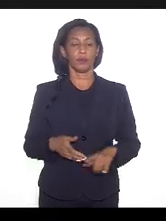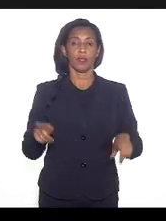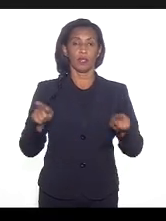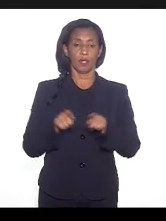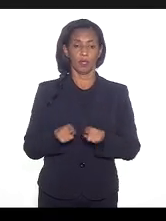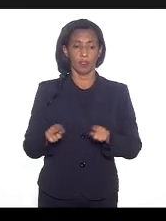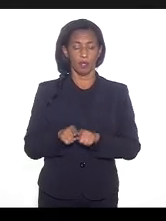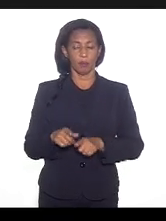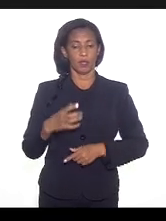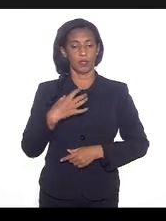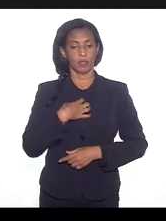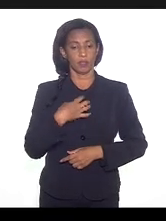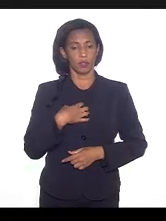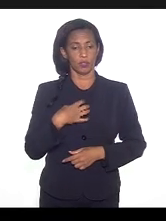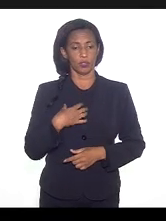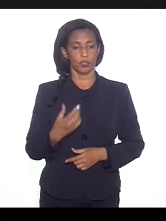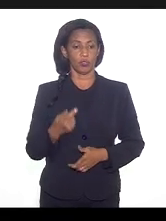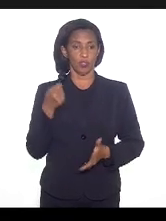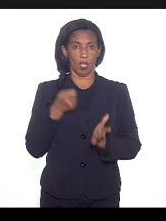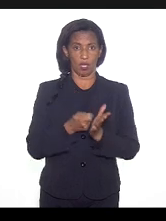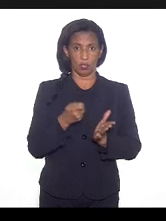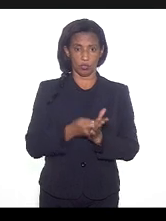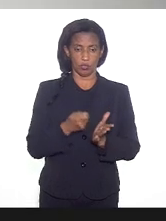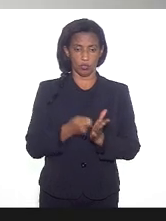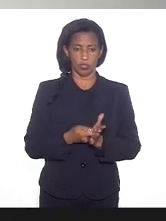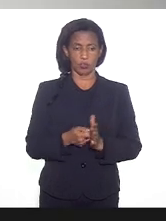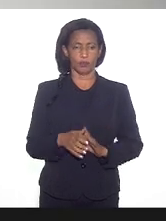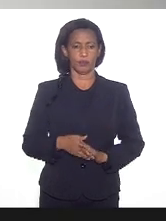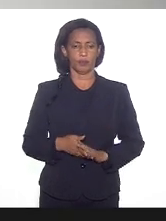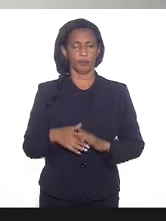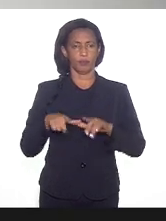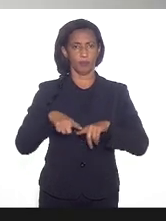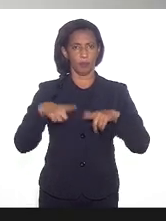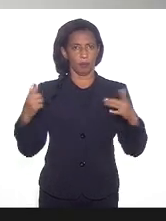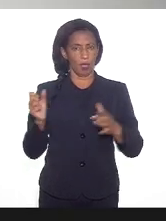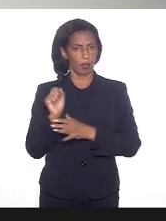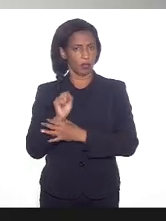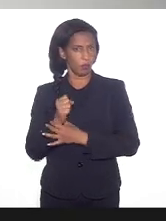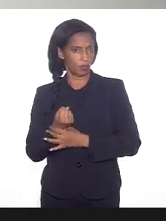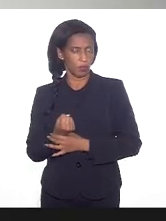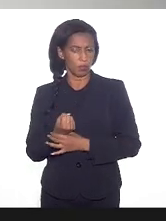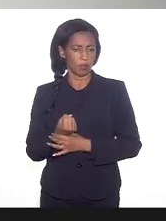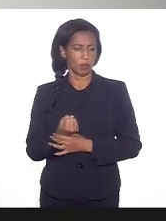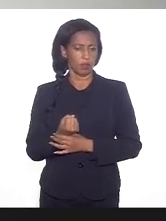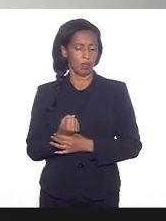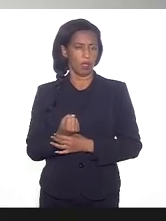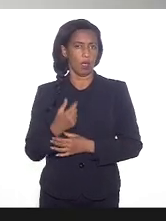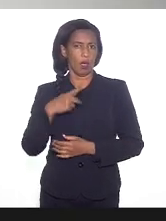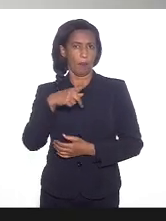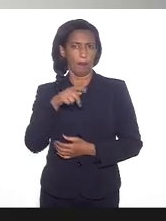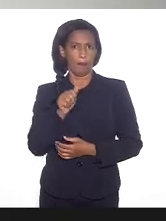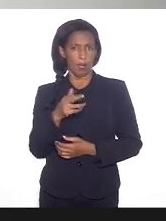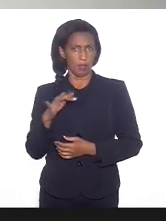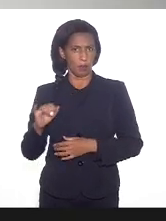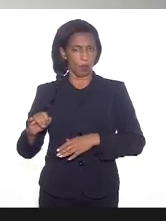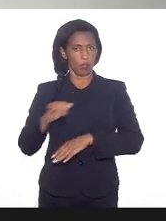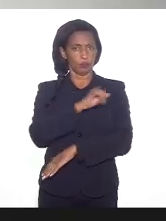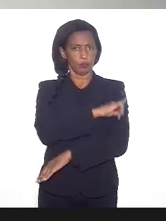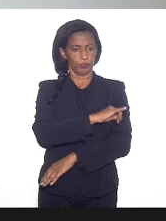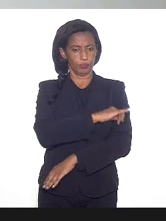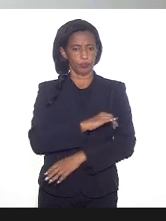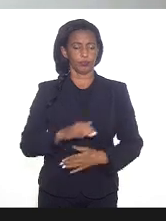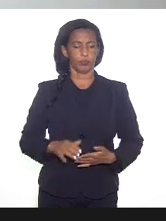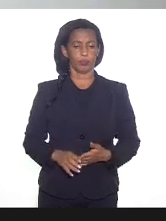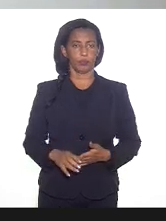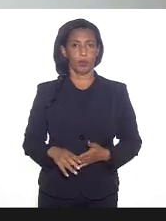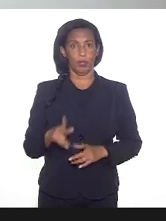tem esse sentido de garantir maior segurança, né, ao patrimônio do Rio de Janeiro, ao patrimônio